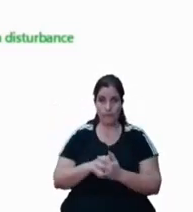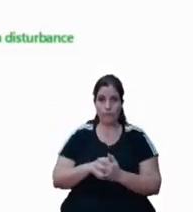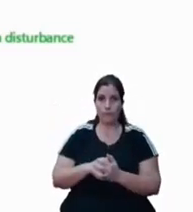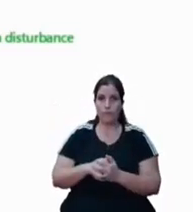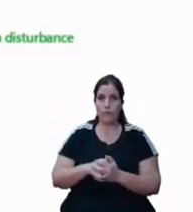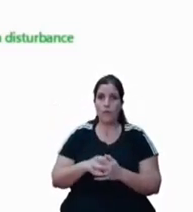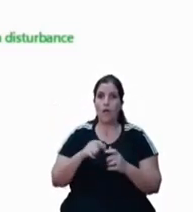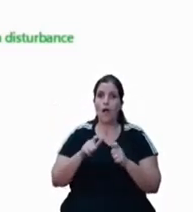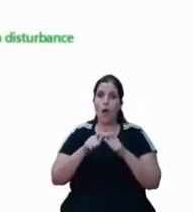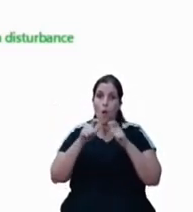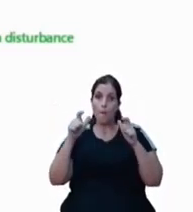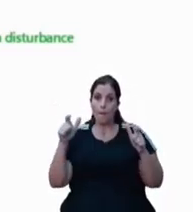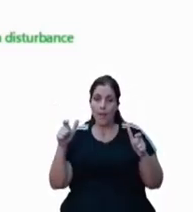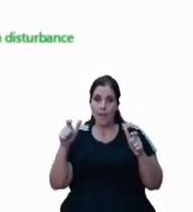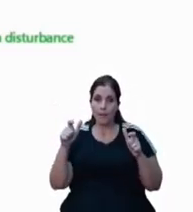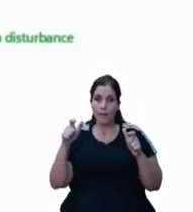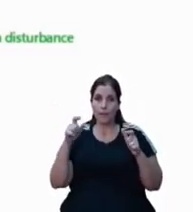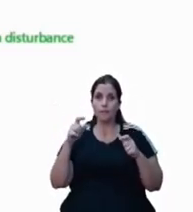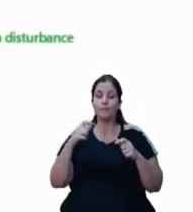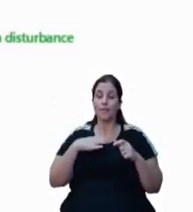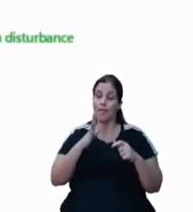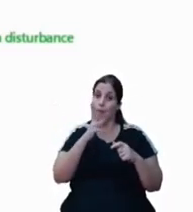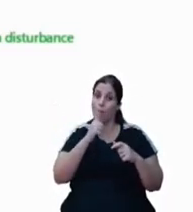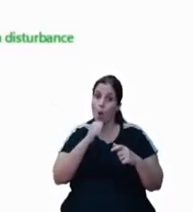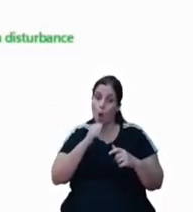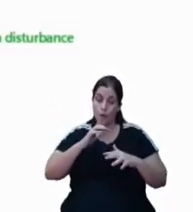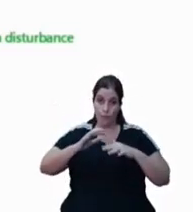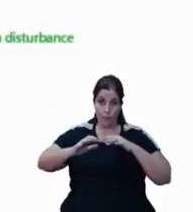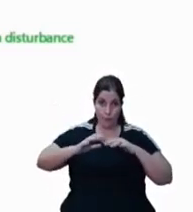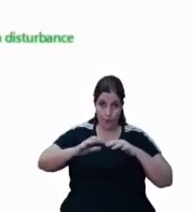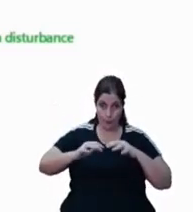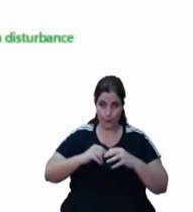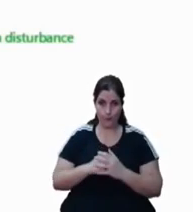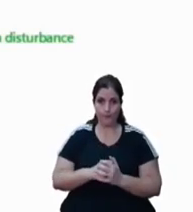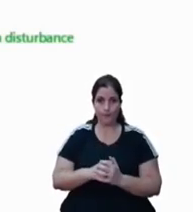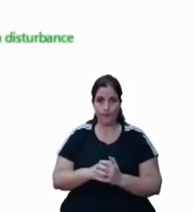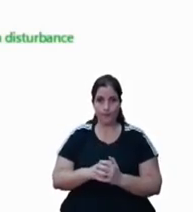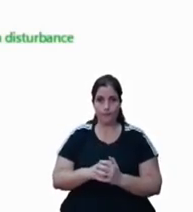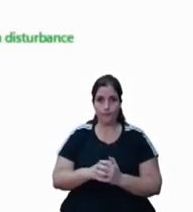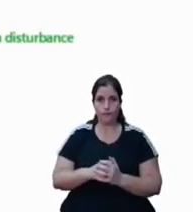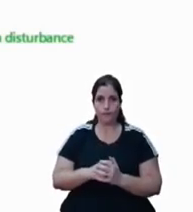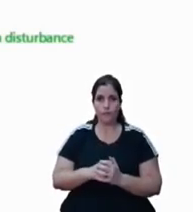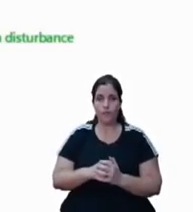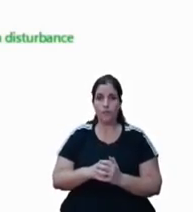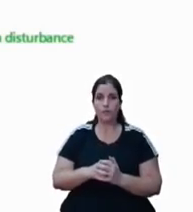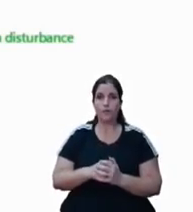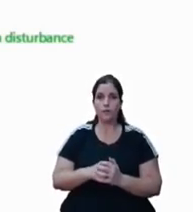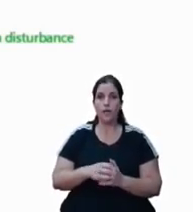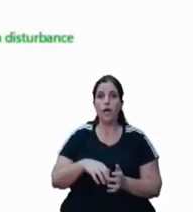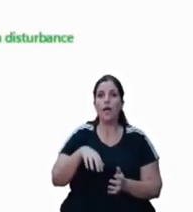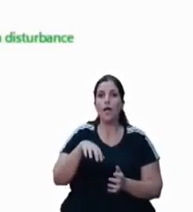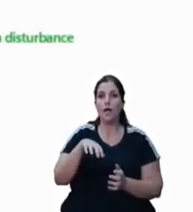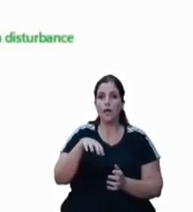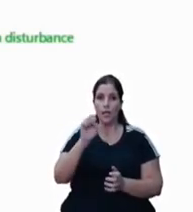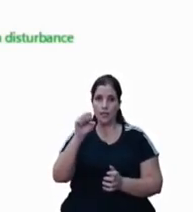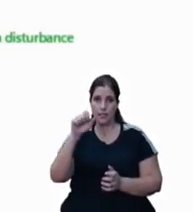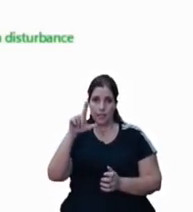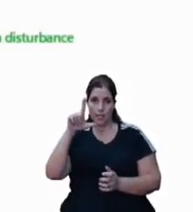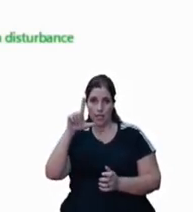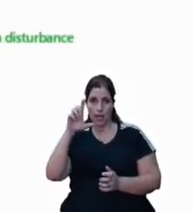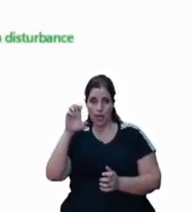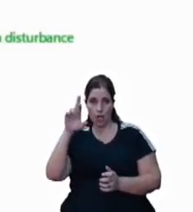aumento dos reflexos, lentidão de movimentos e fraqueza. Na esclerose lateral amiotrófica,